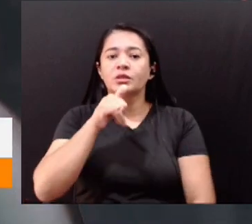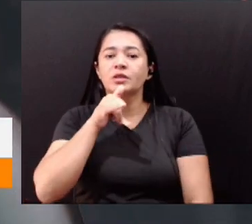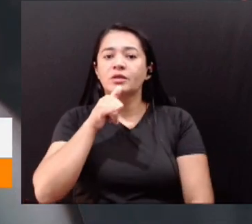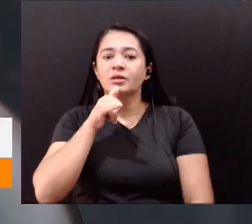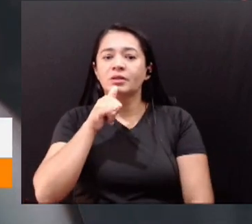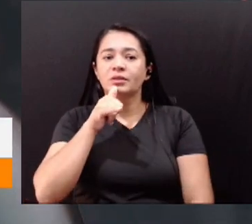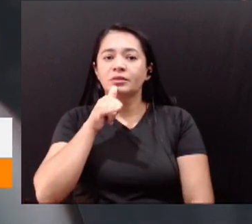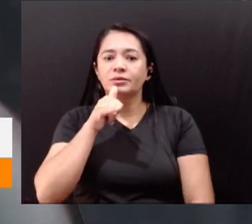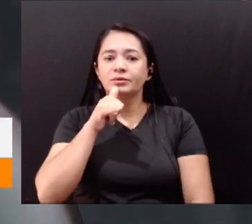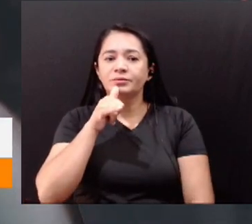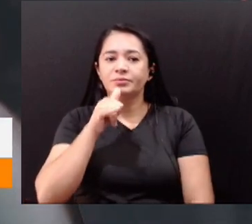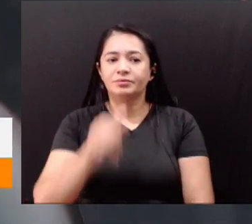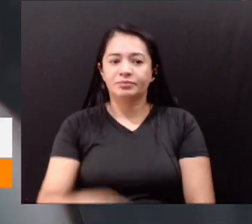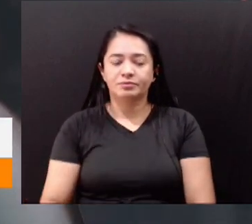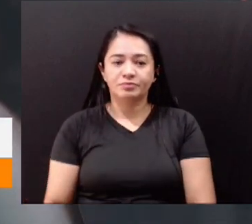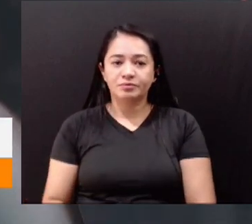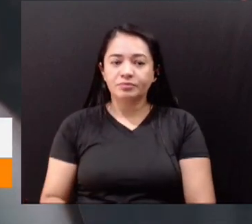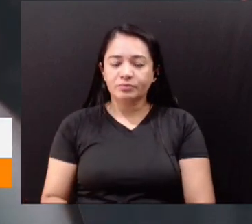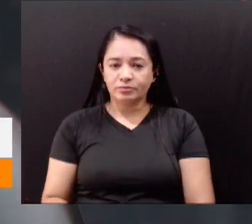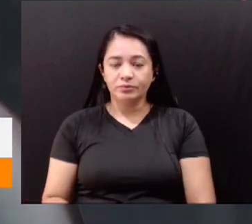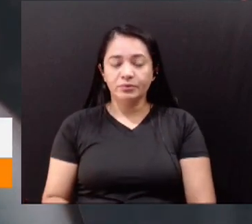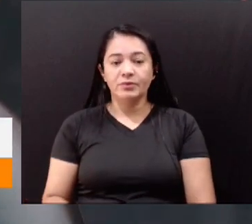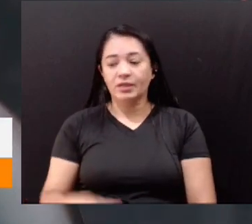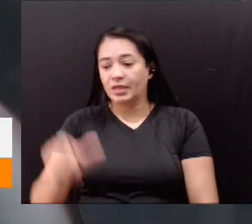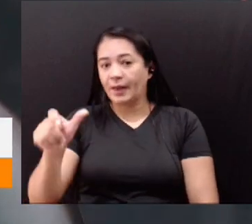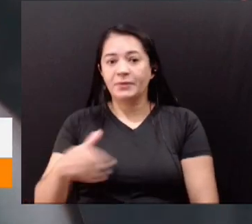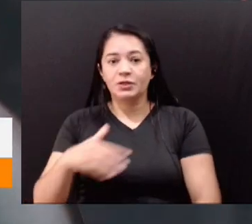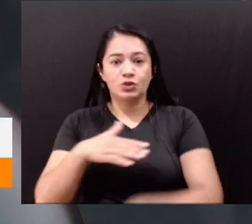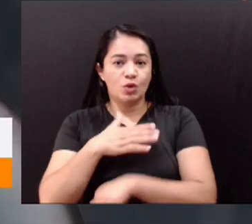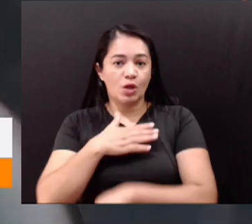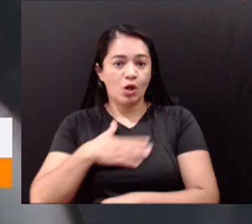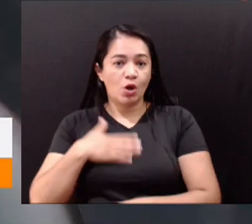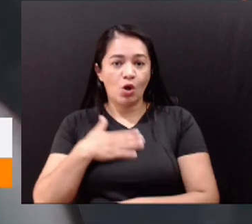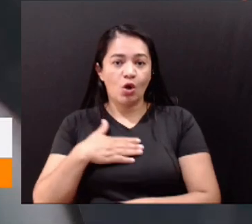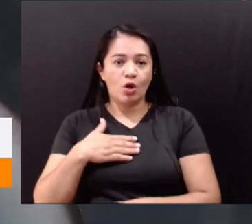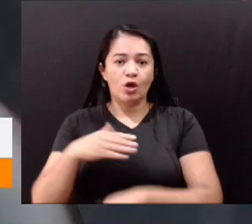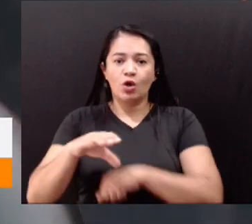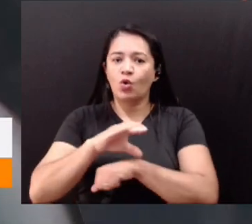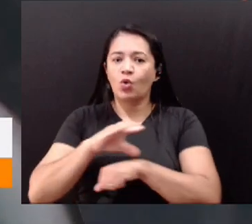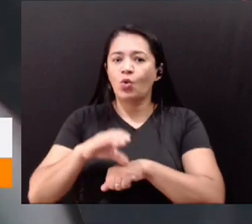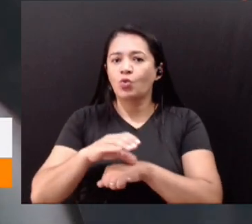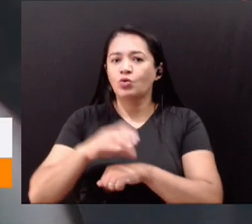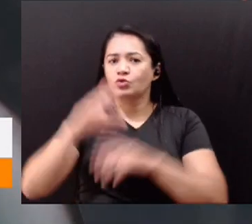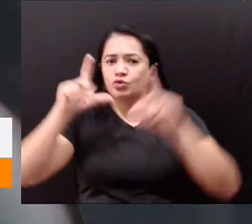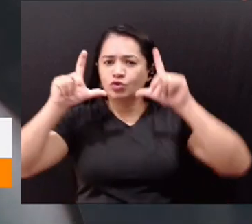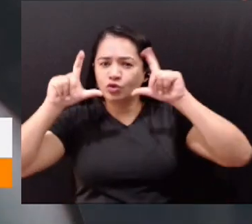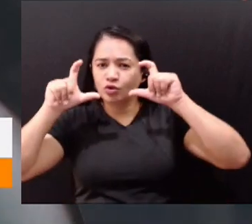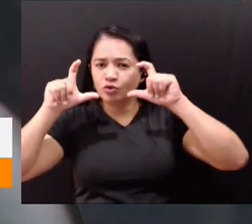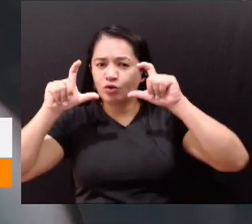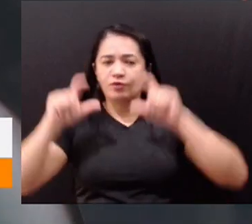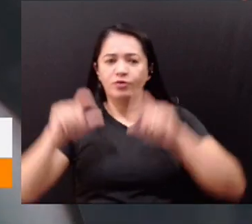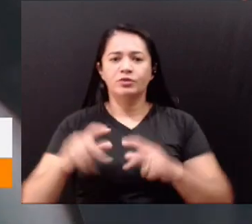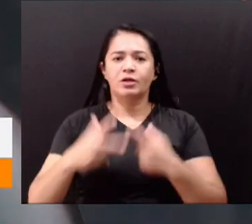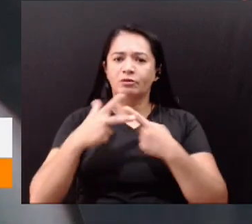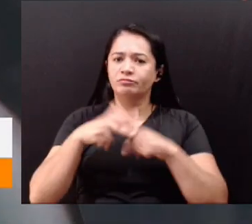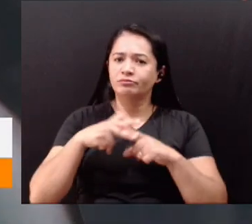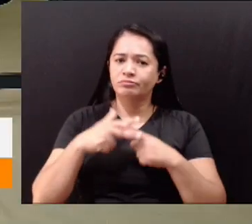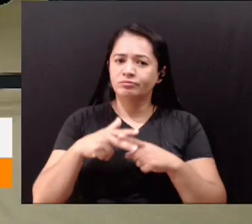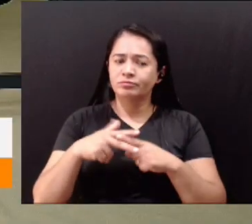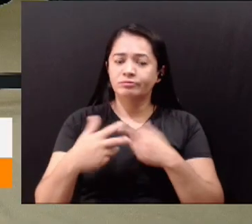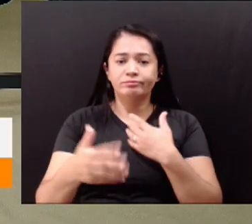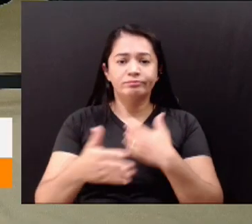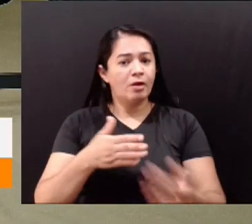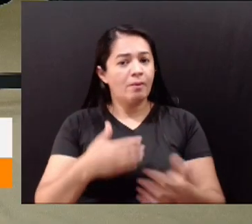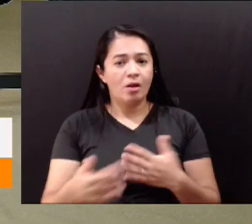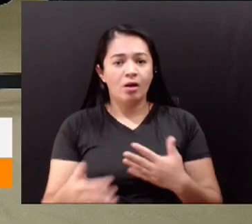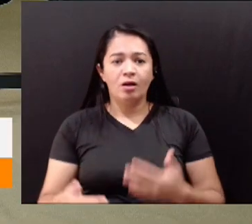que são do interesse daquela pessoa, curso de fotografia, Uhum. mecânica, não importa, né? Até voltar Assim, para a